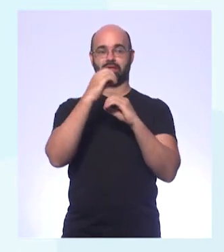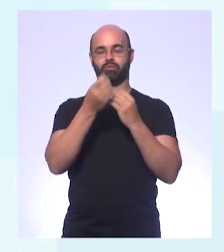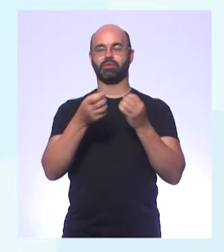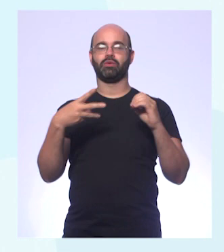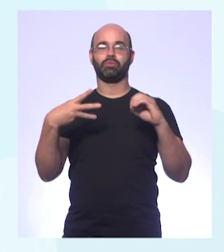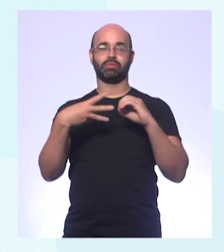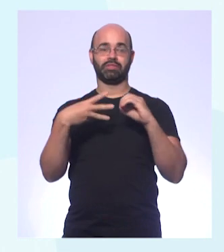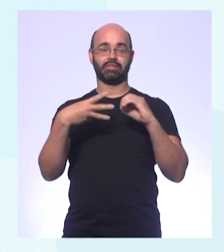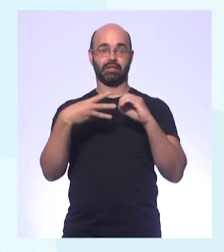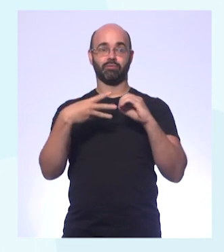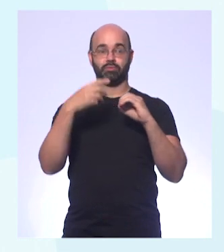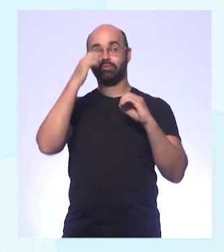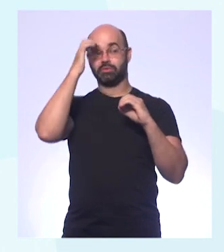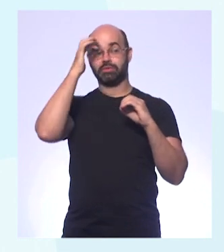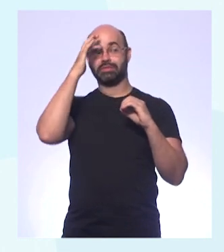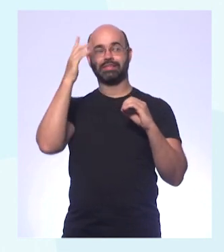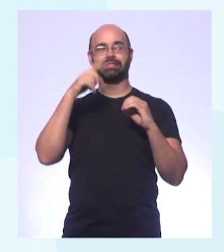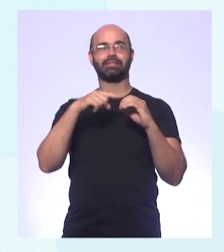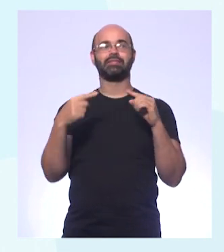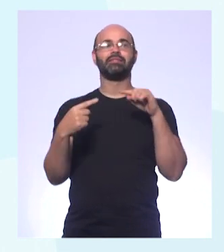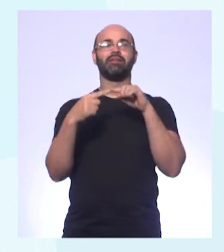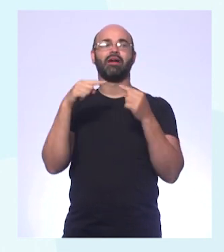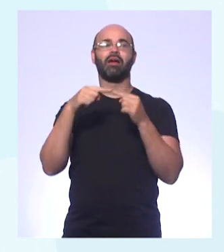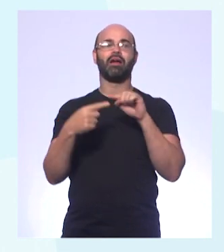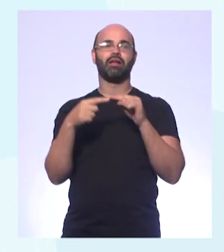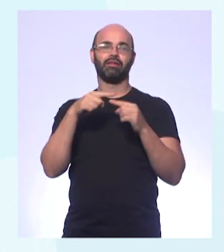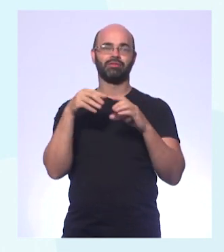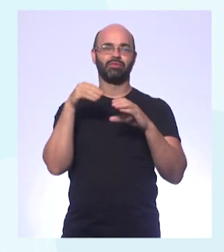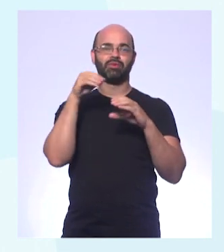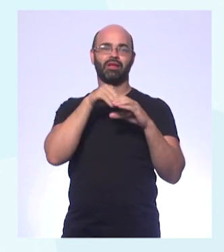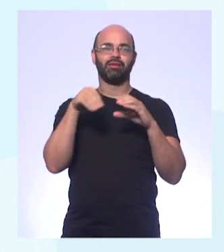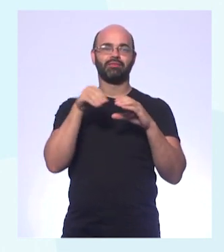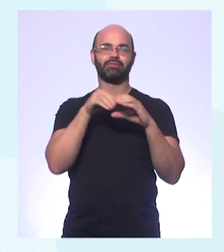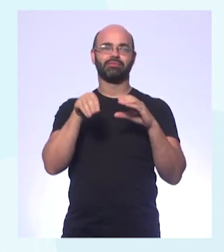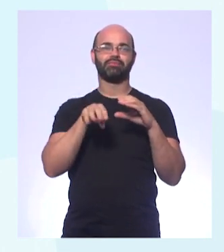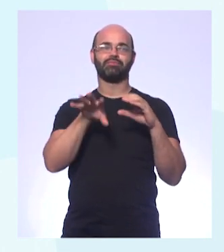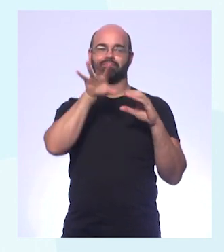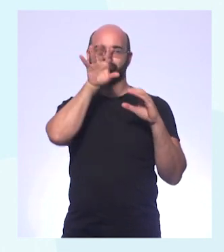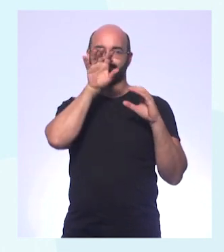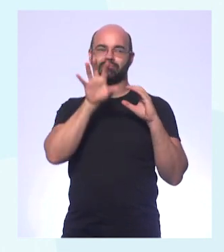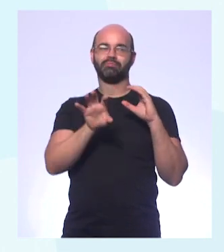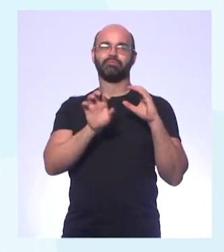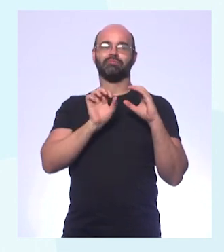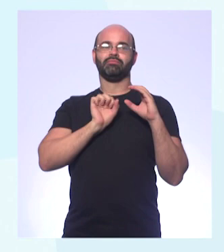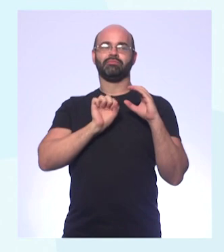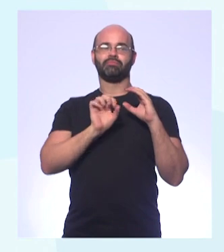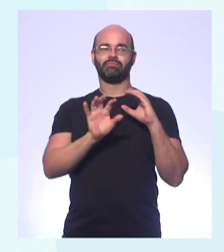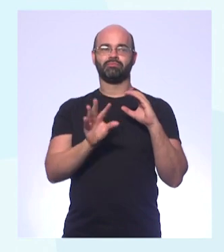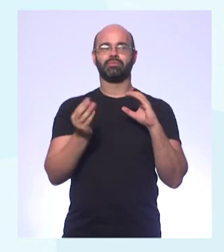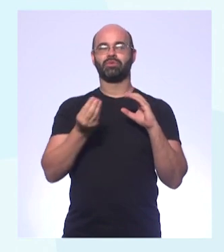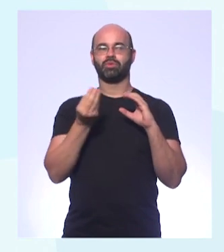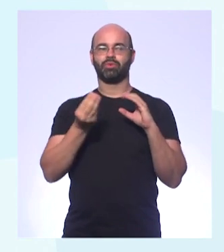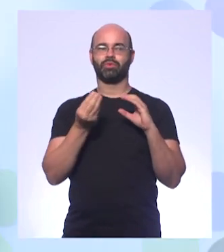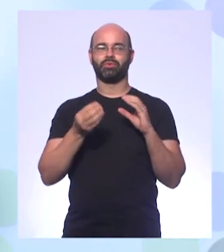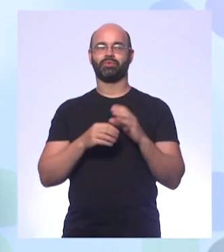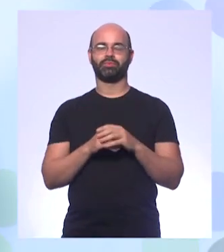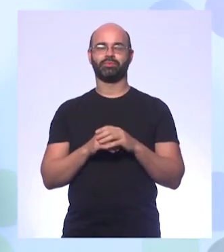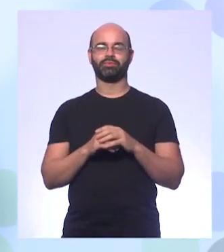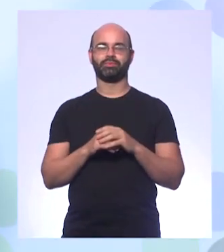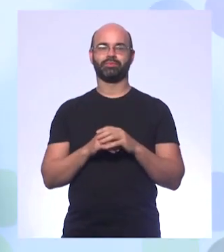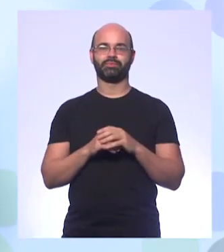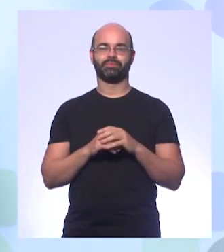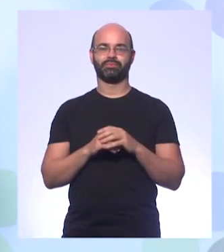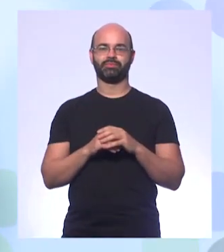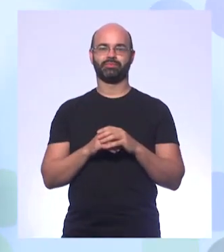respectivos componentes. Hoje, né, a gente vai estar falando sobre a respiração celular, tá bom? Muito bem, vamos ver